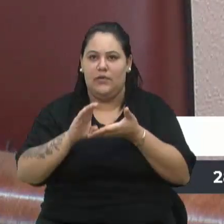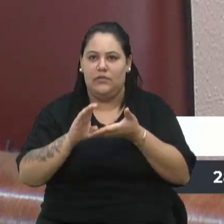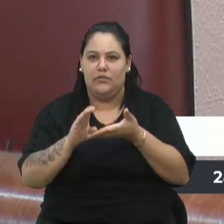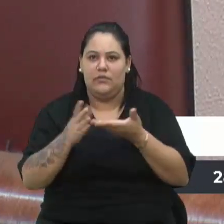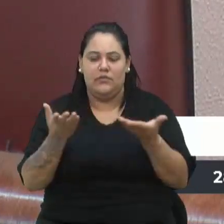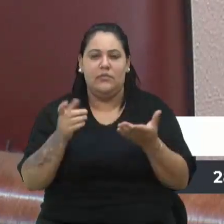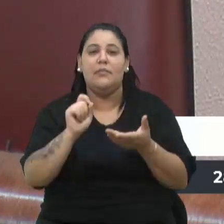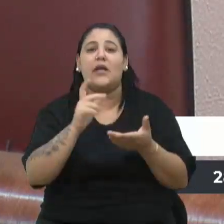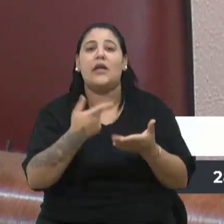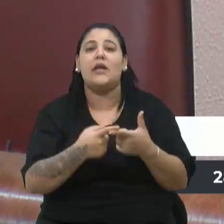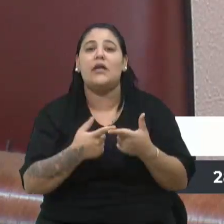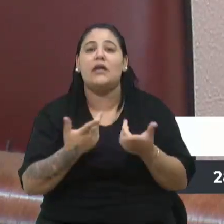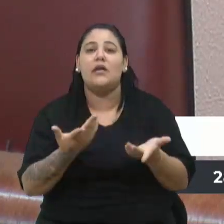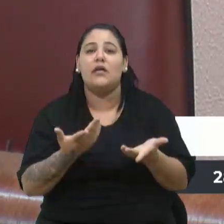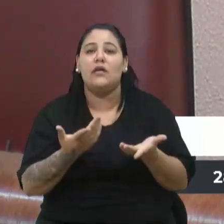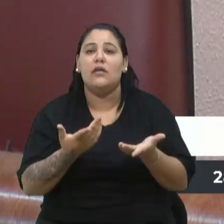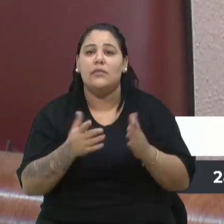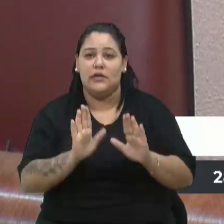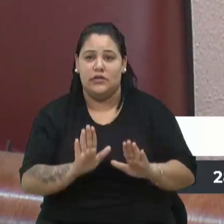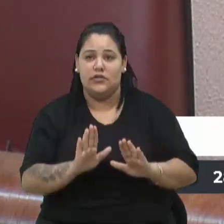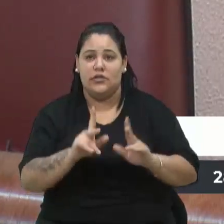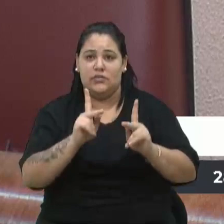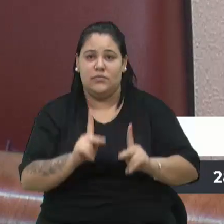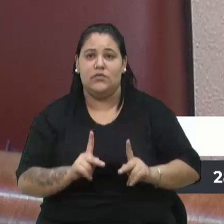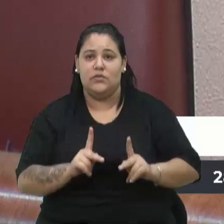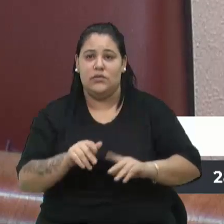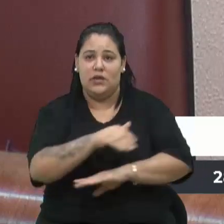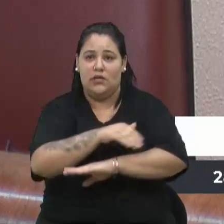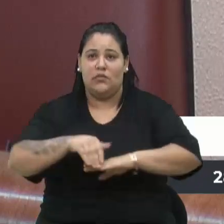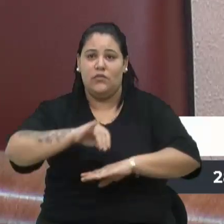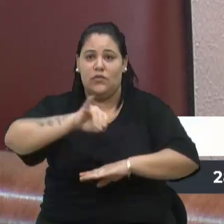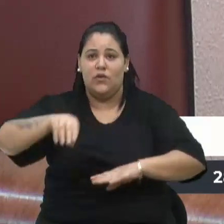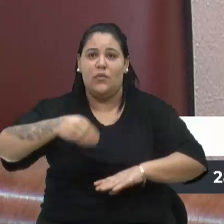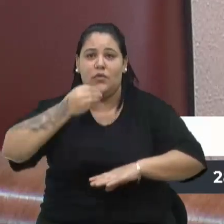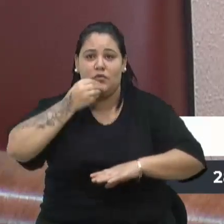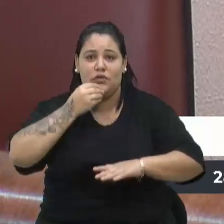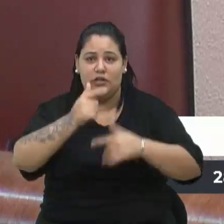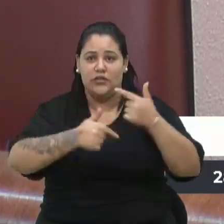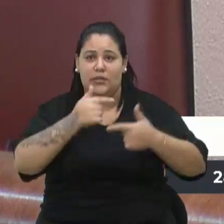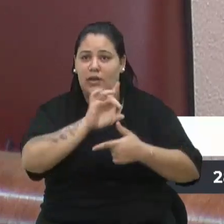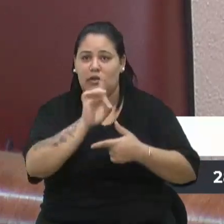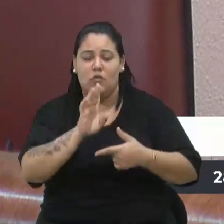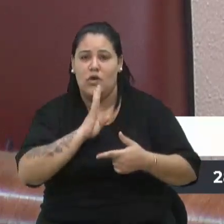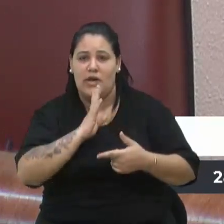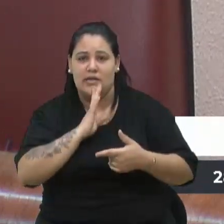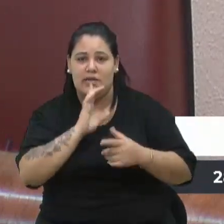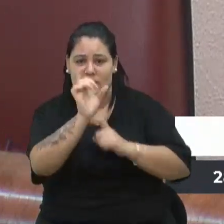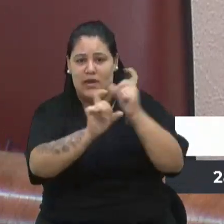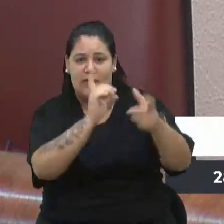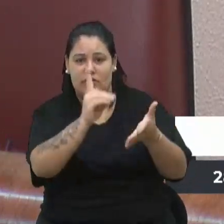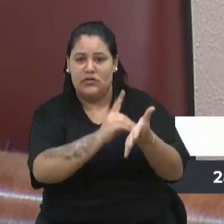rua? Trabalho, dignidade, oportunidade, eles não conhecem essas palavras no dicionário deles?